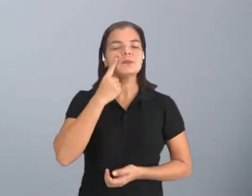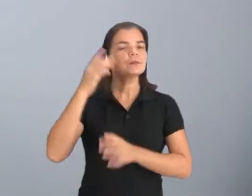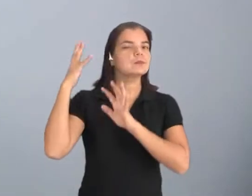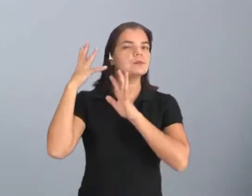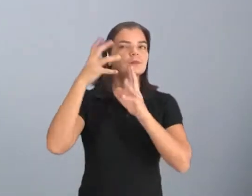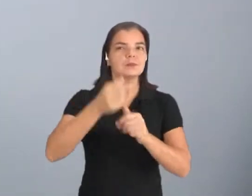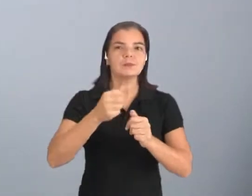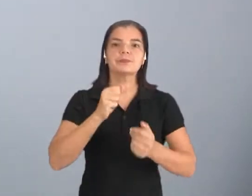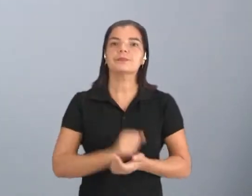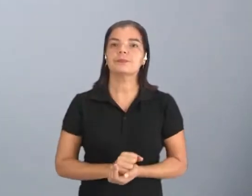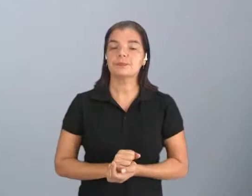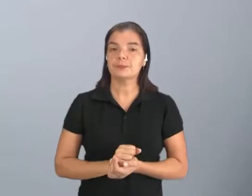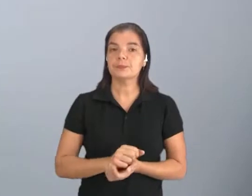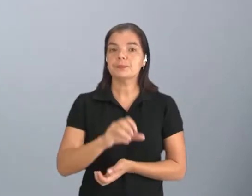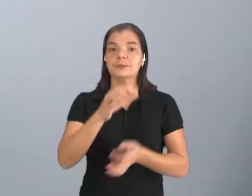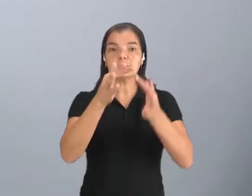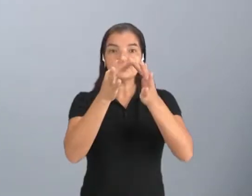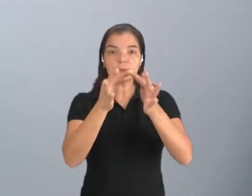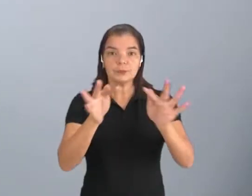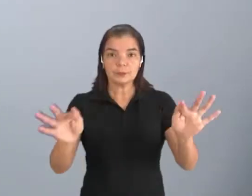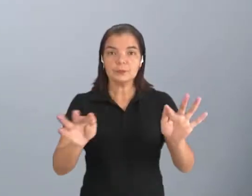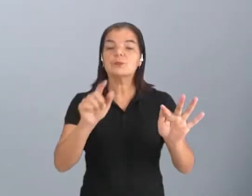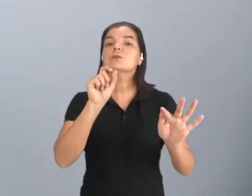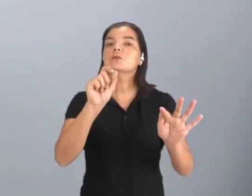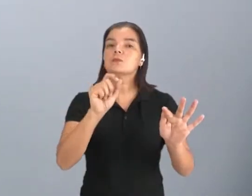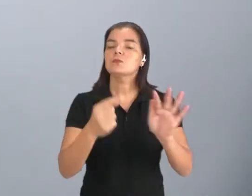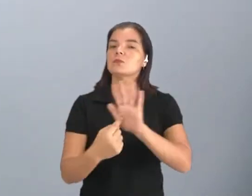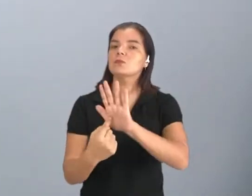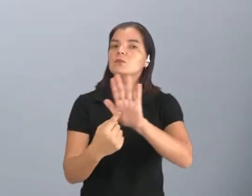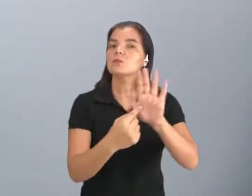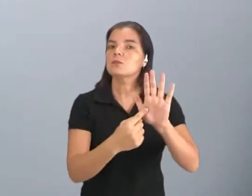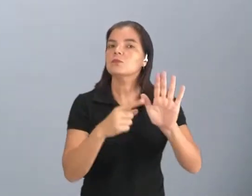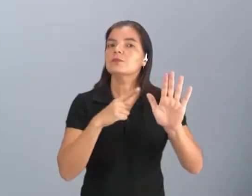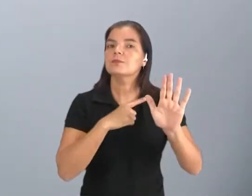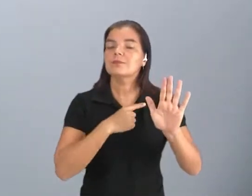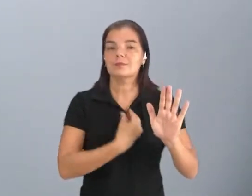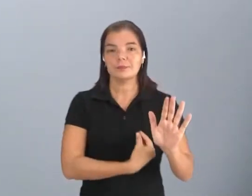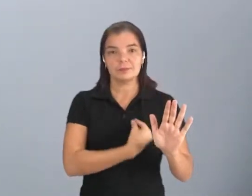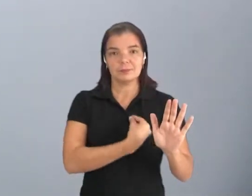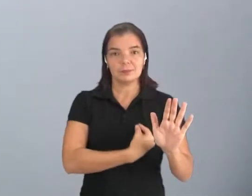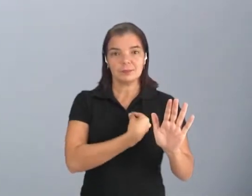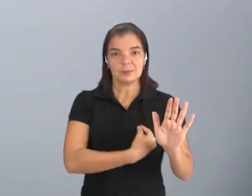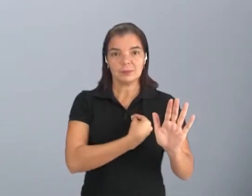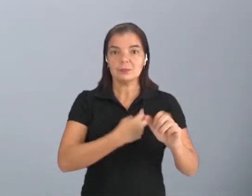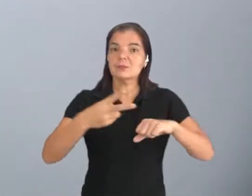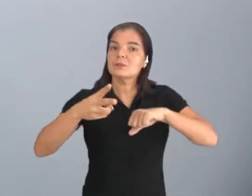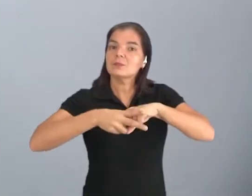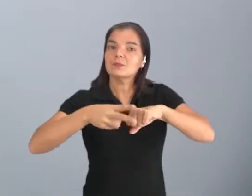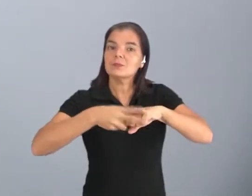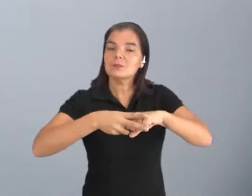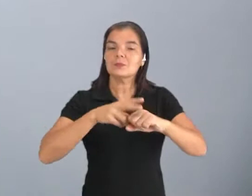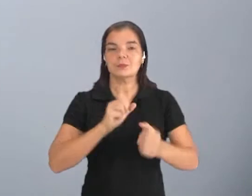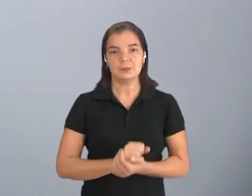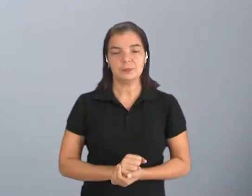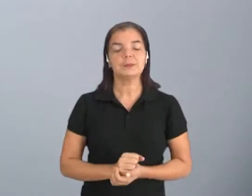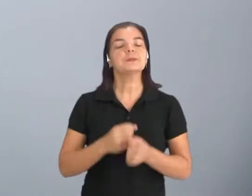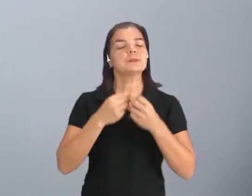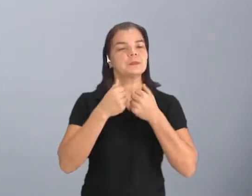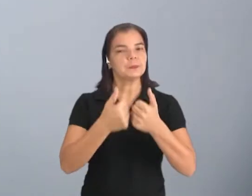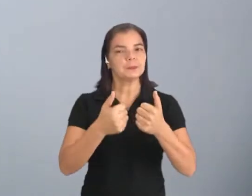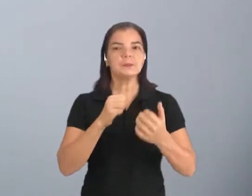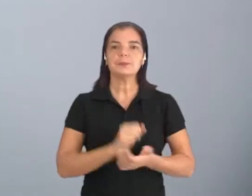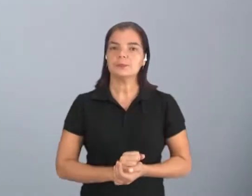relembrar. Oração é um enunciado que contém o quê? Apresenta verbo. Muito